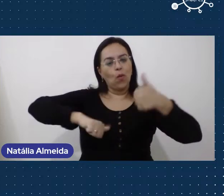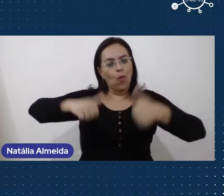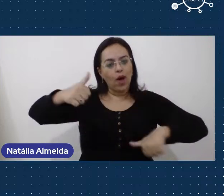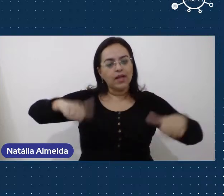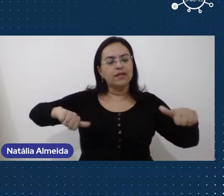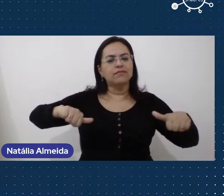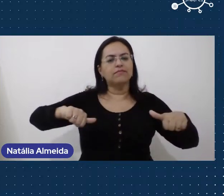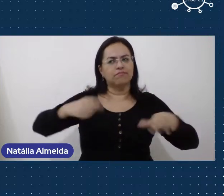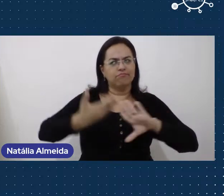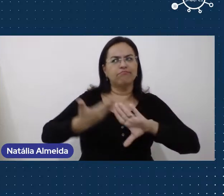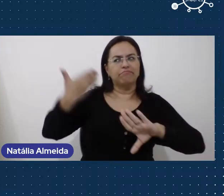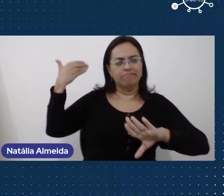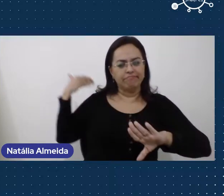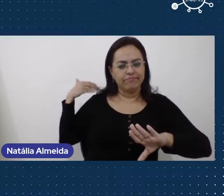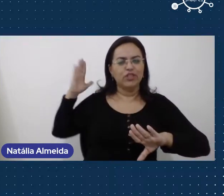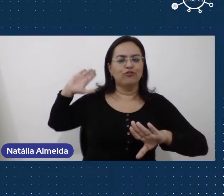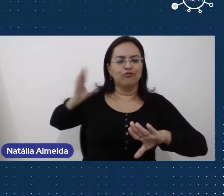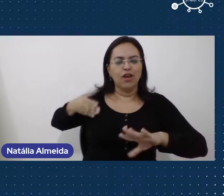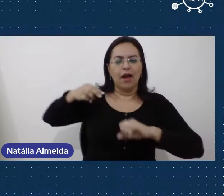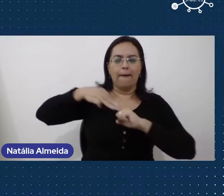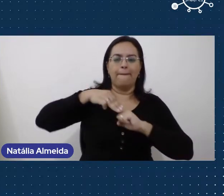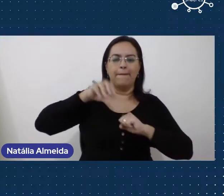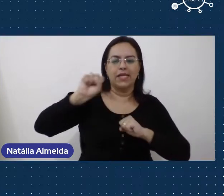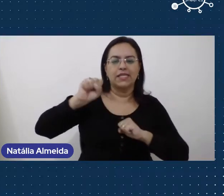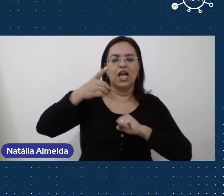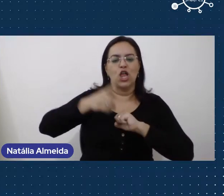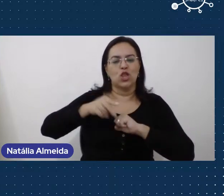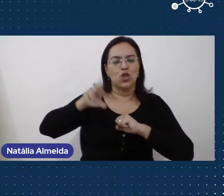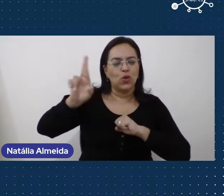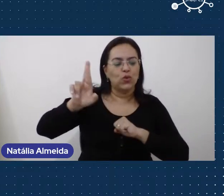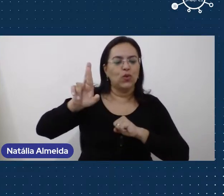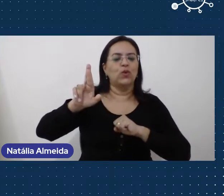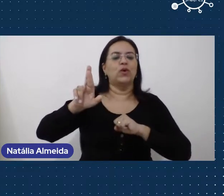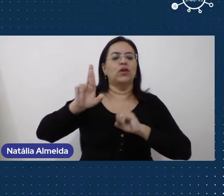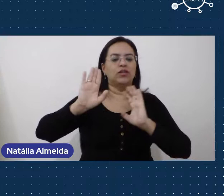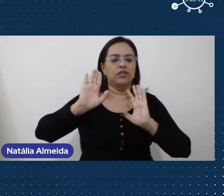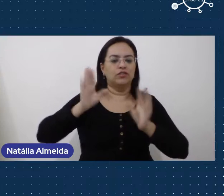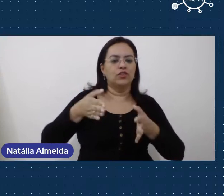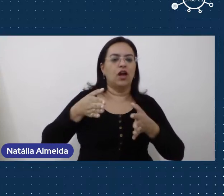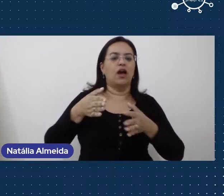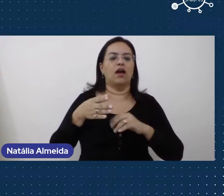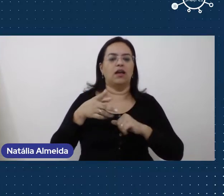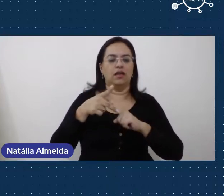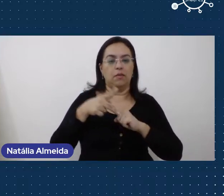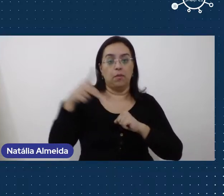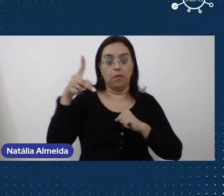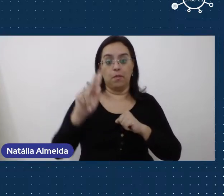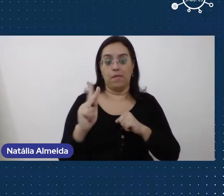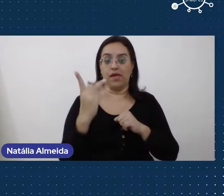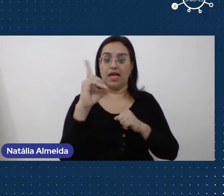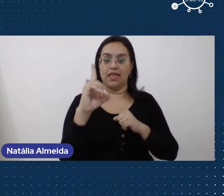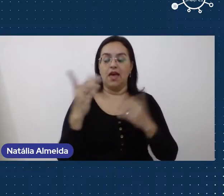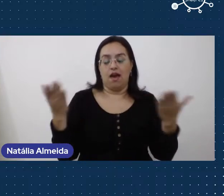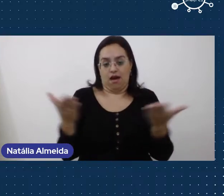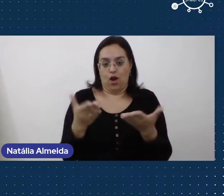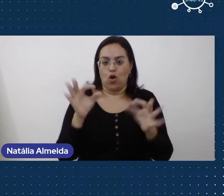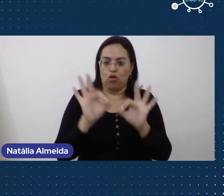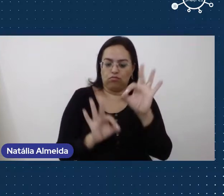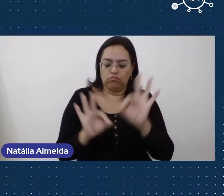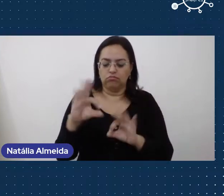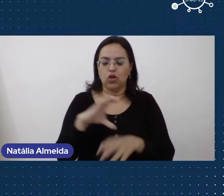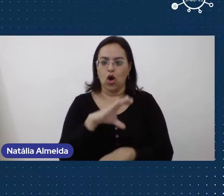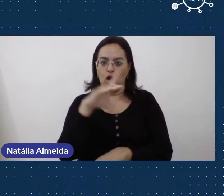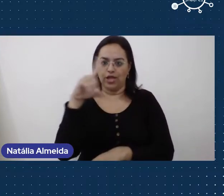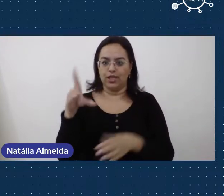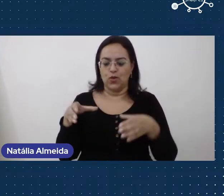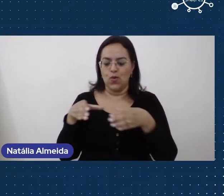percurso acadêmico de ter feito mestrado, doutorado, estágio de pós-doutorado e agora coordenar um grupo de pesquisa.